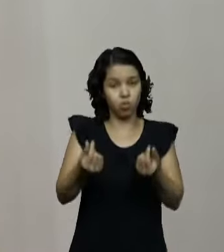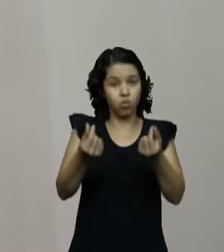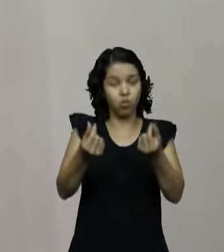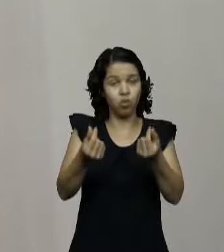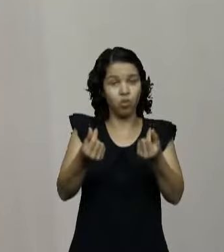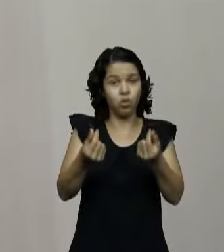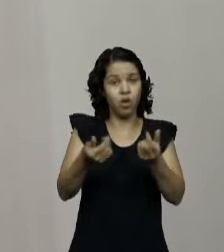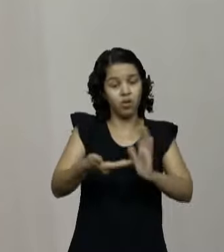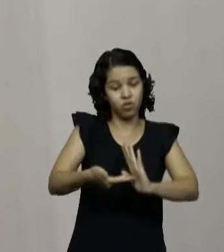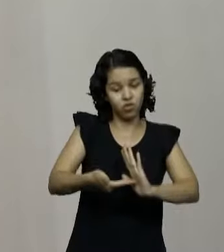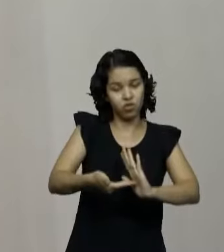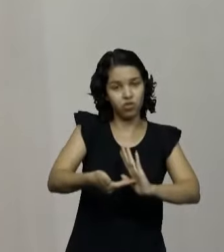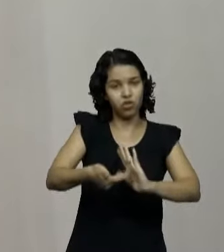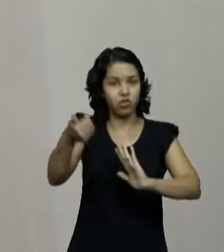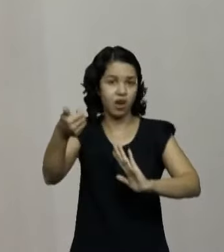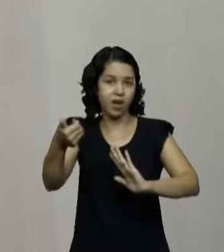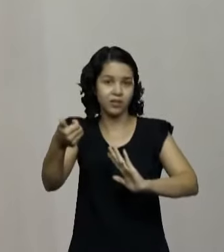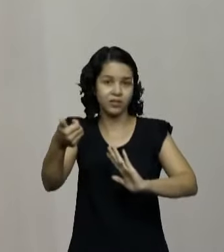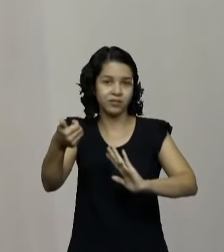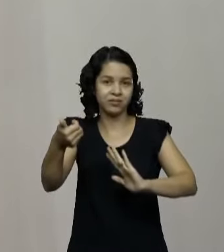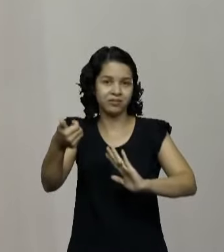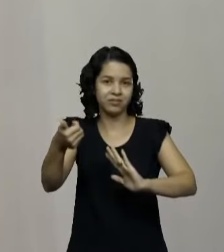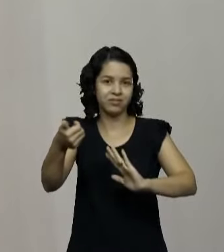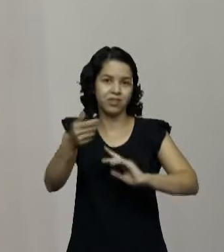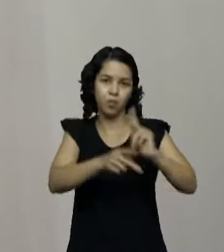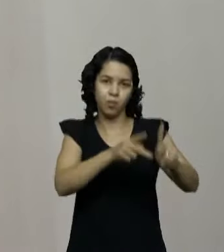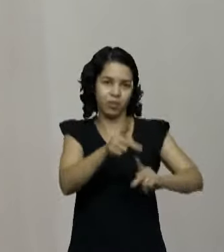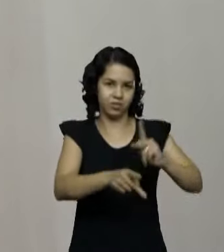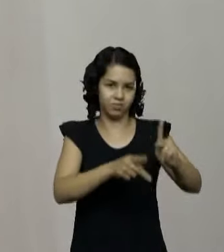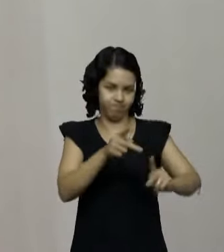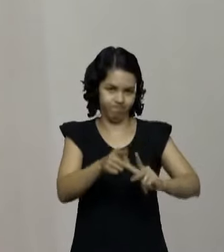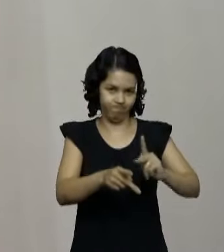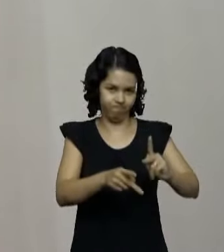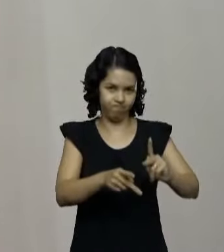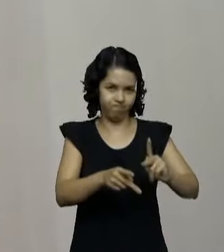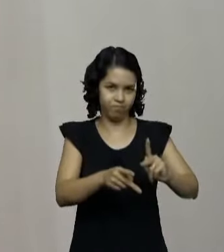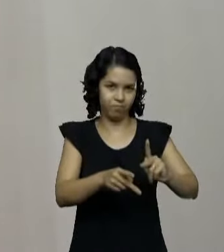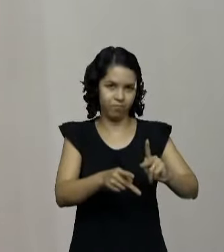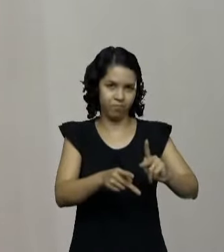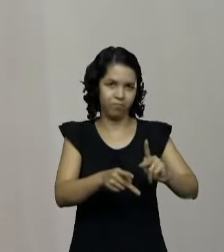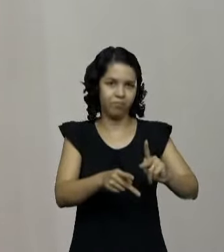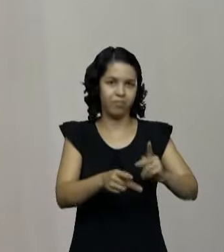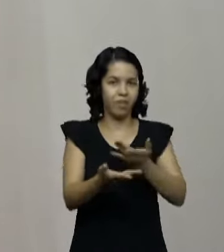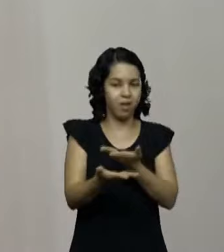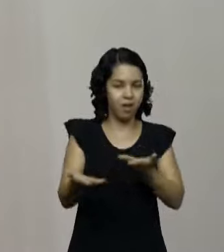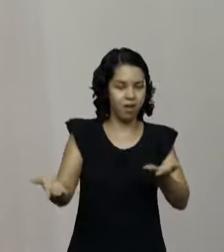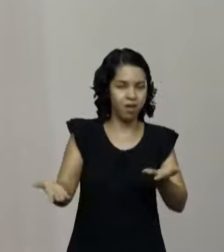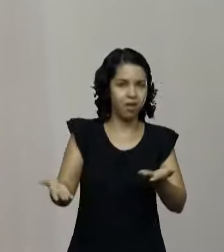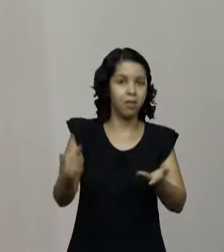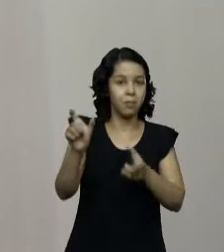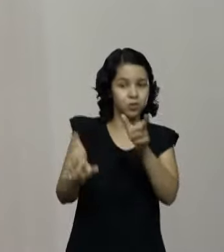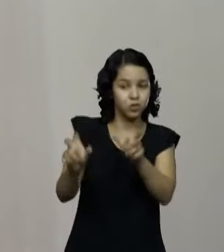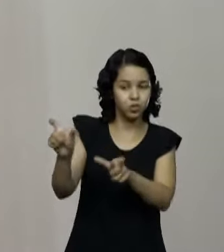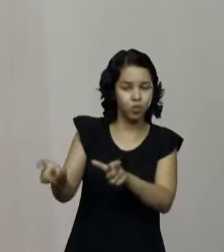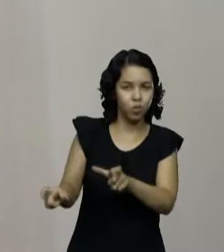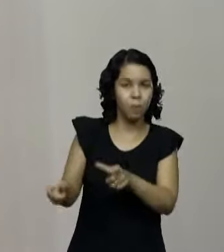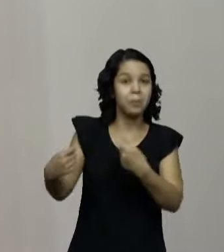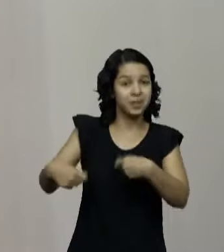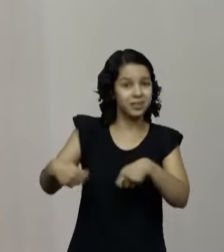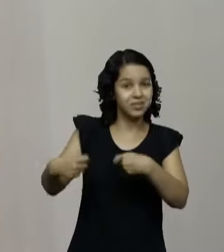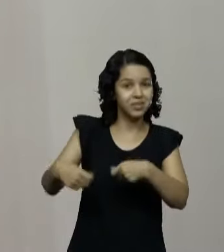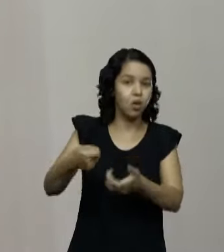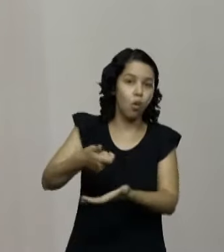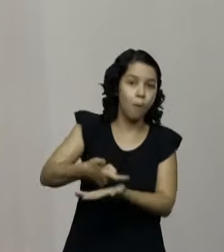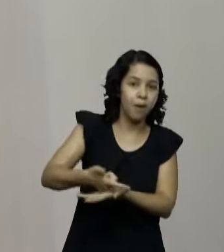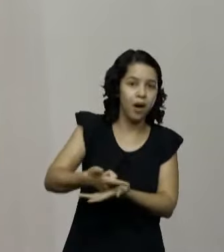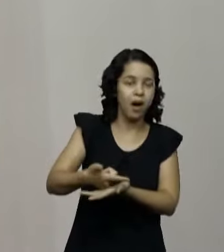da mesa das pessoas, foi tirado do bolso daquelas pessoas que precisam comprar um bujão de gás para